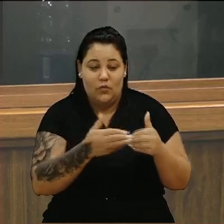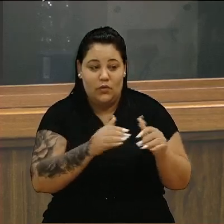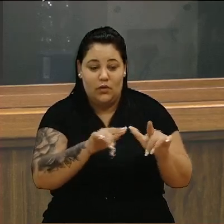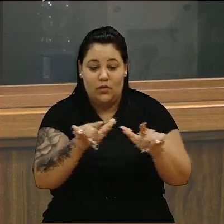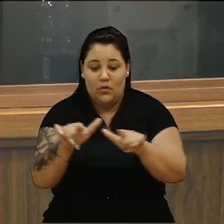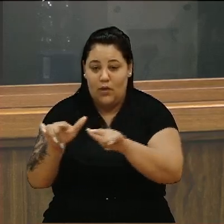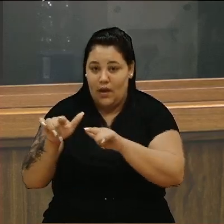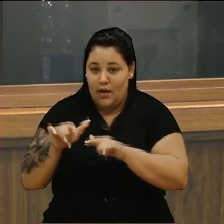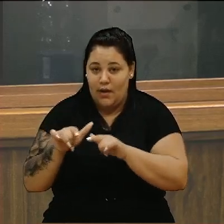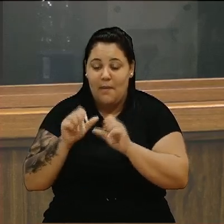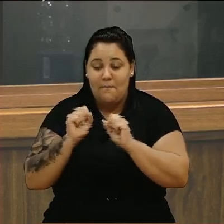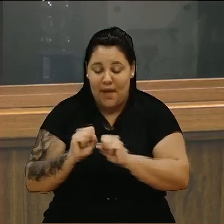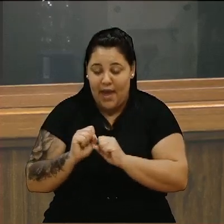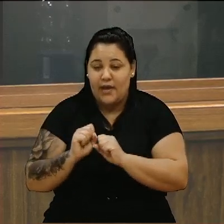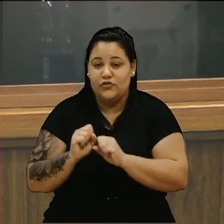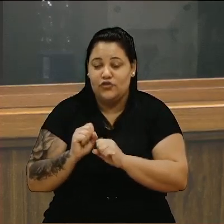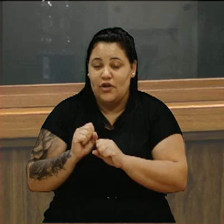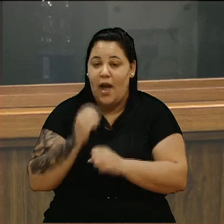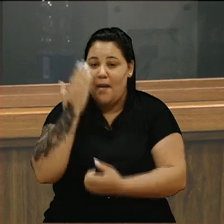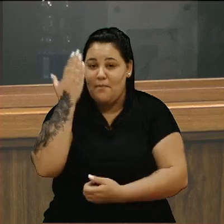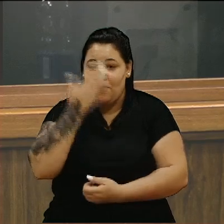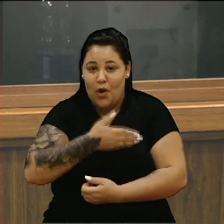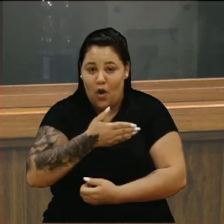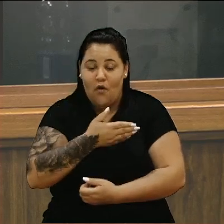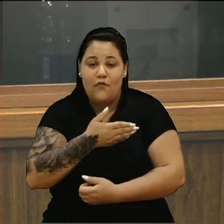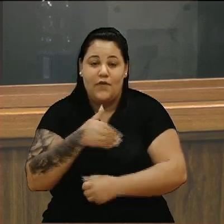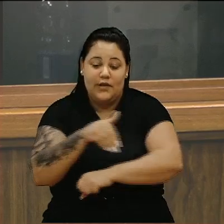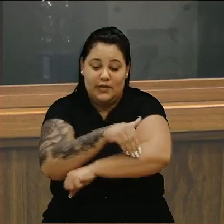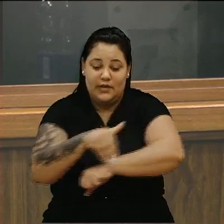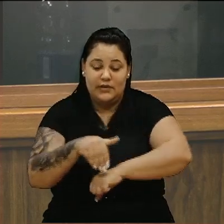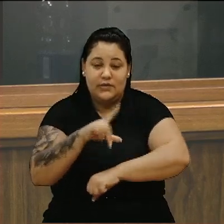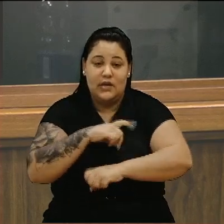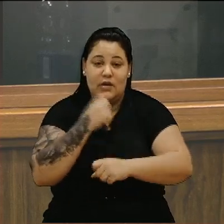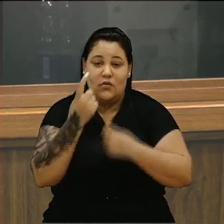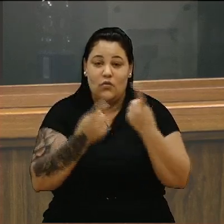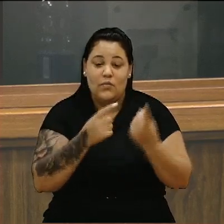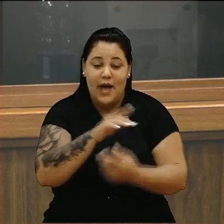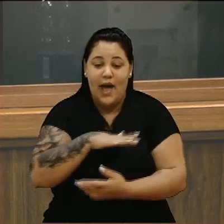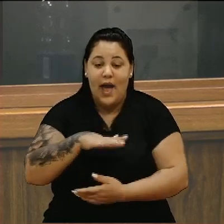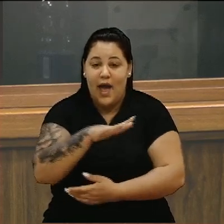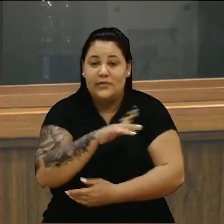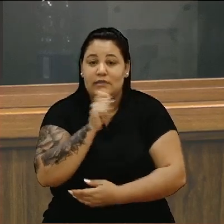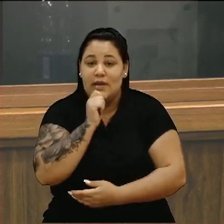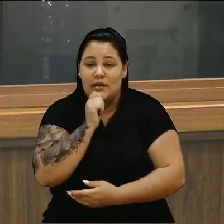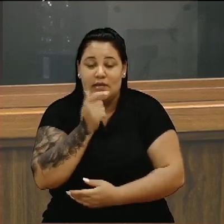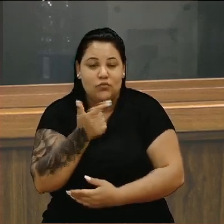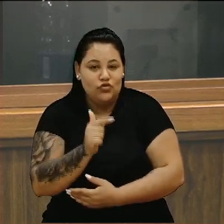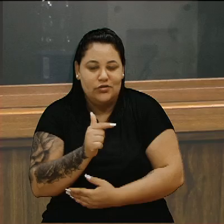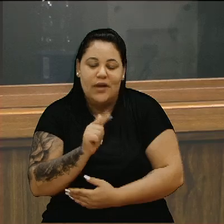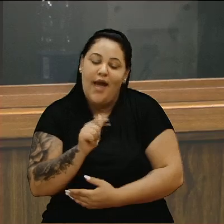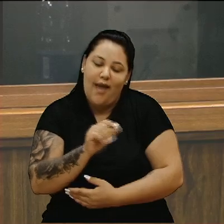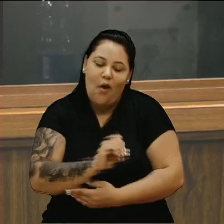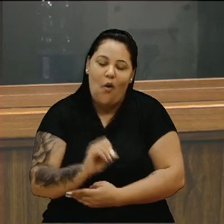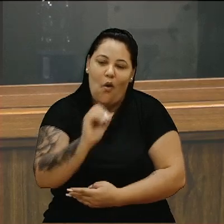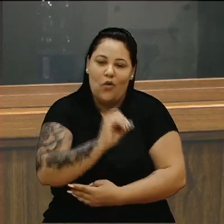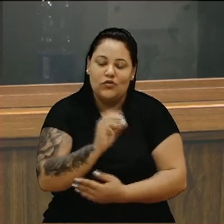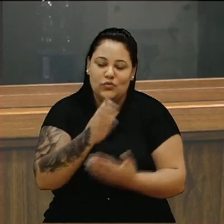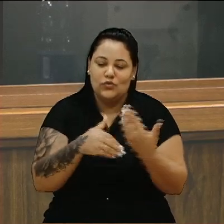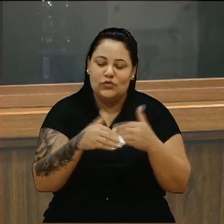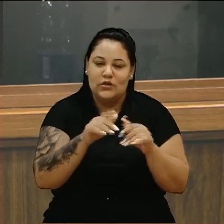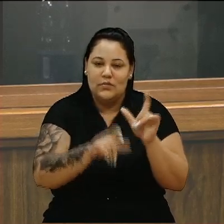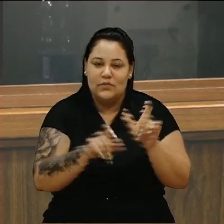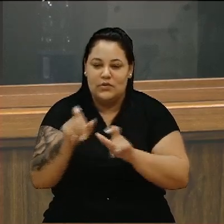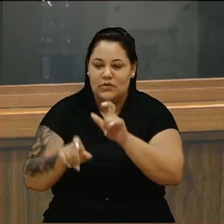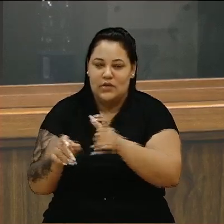pede comprovação de endereço, e tem muitas áreas que não tinham isso, é ótimo. Todas essas pessoas receberam o